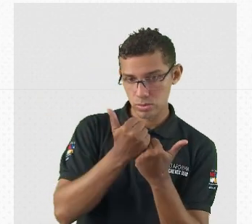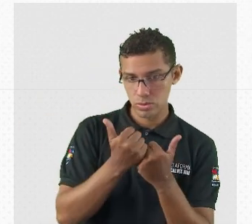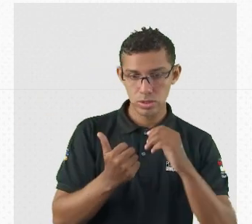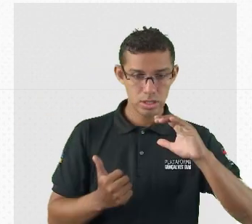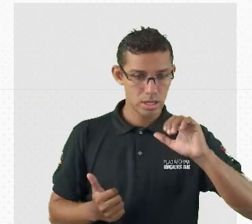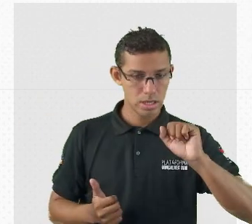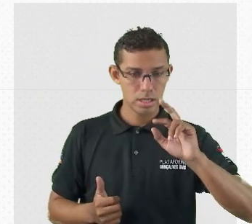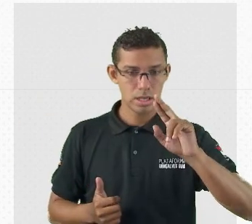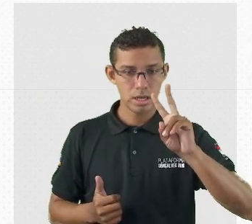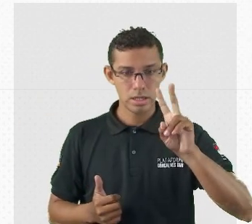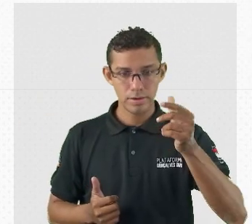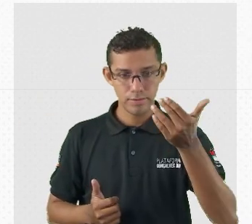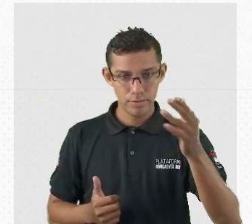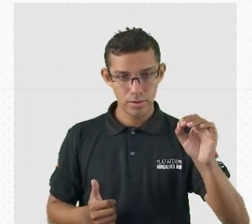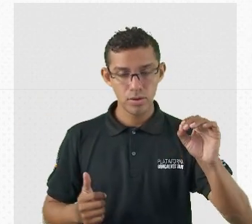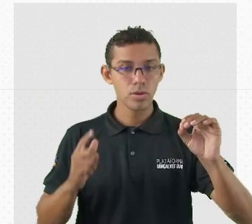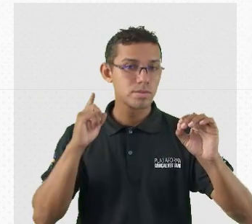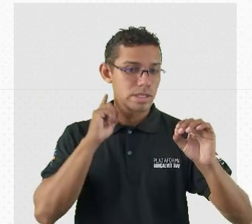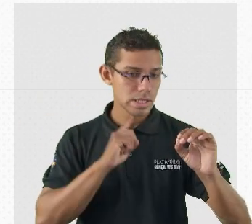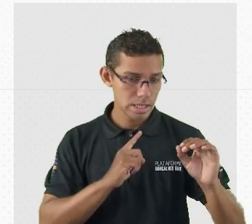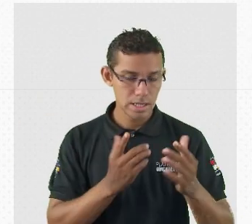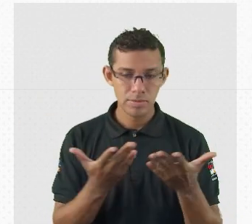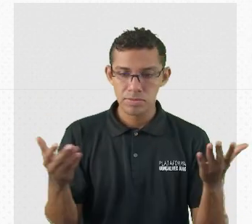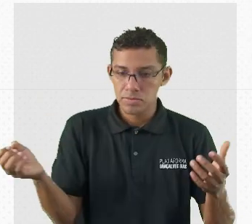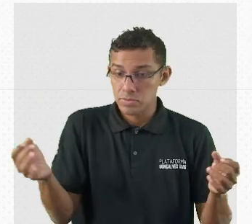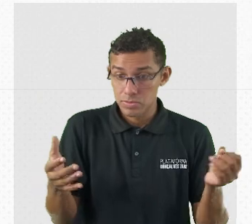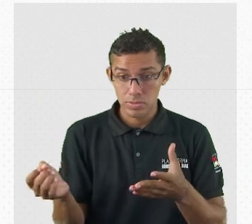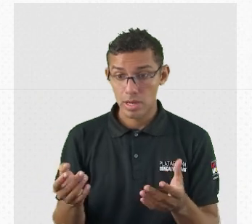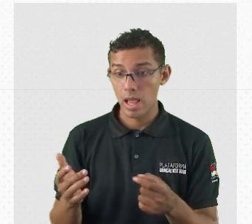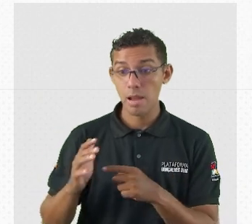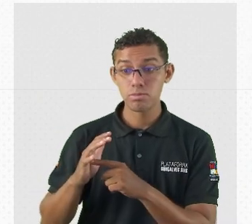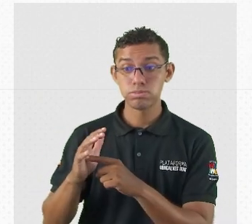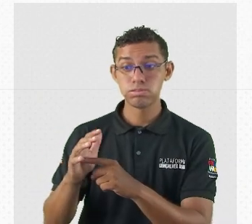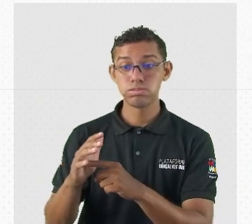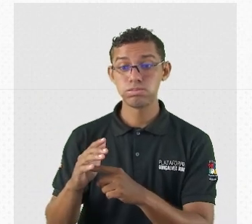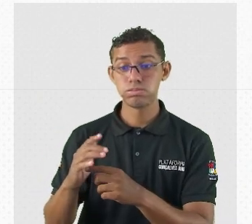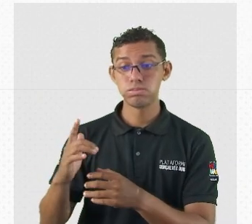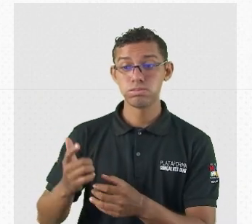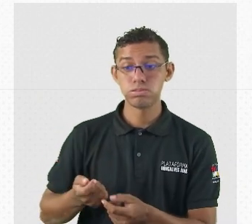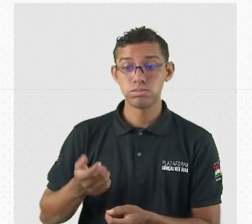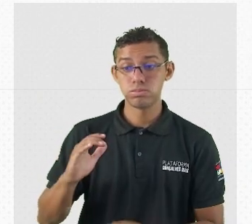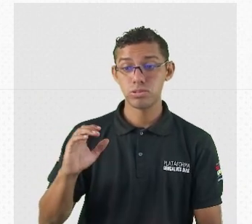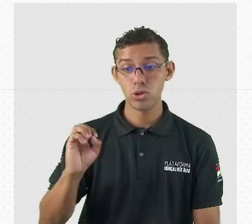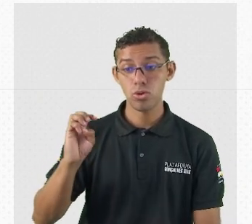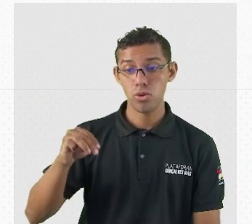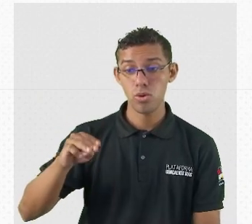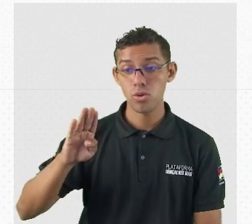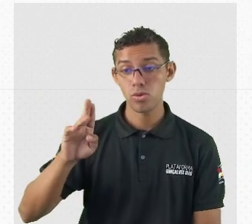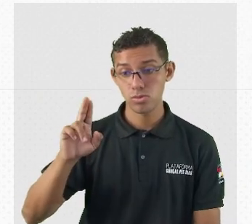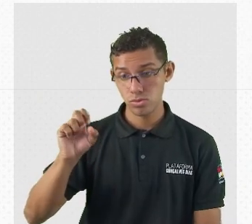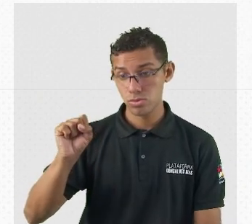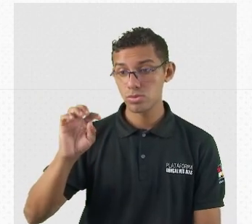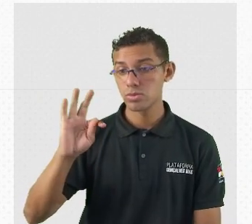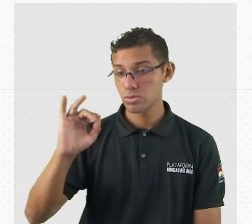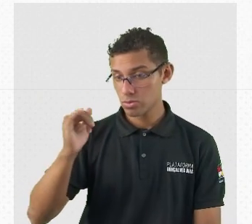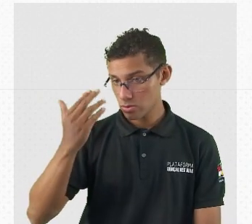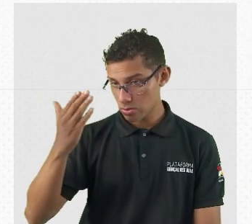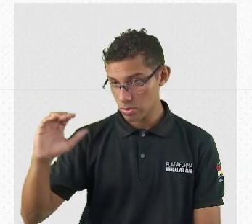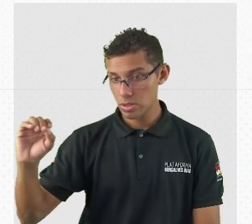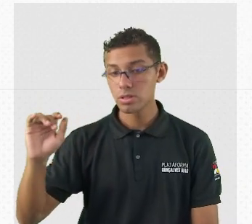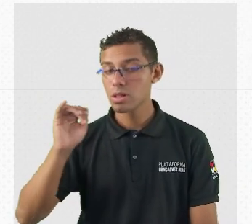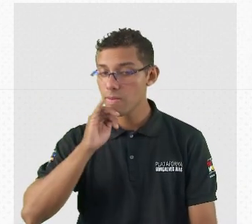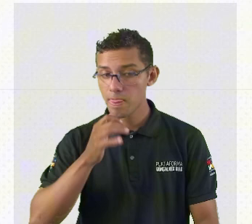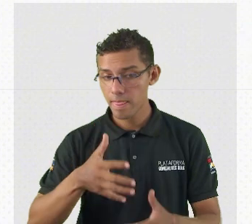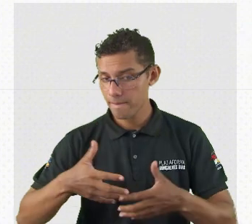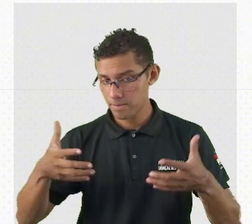tá? Nós temos uma grande inovação que vai ser o surgimento do motor a combustão, gente, tá? Como eu disse, alguns produtos da segunda revolução são presentes